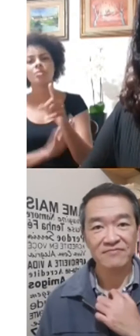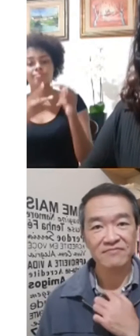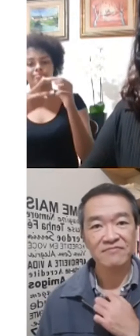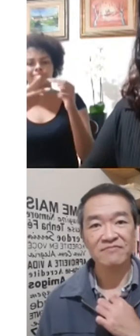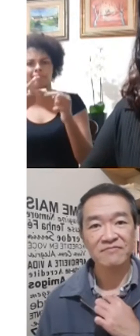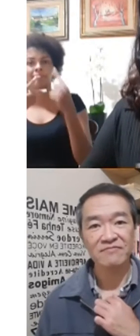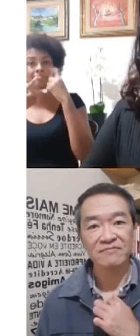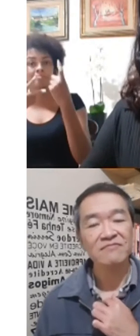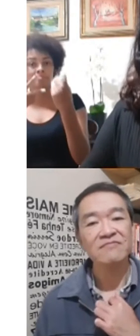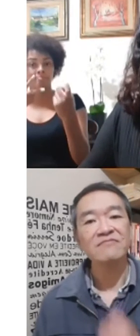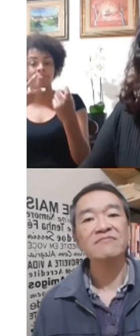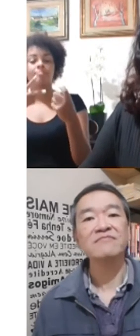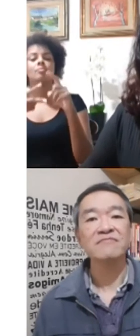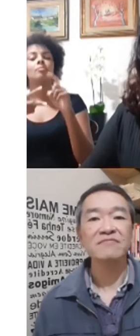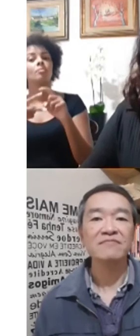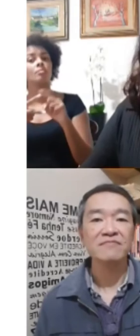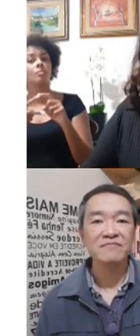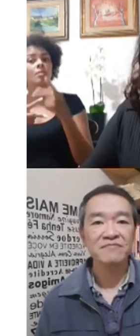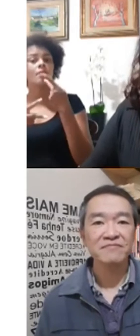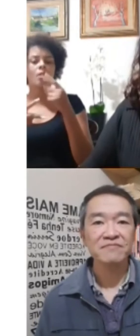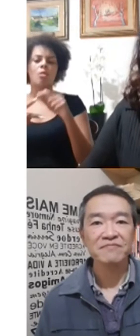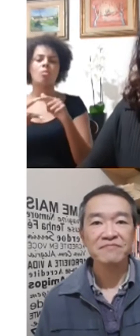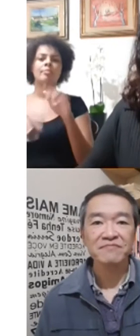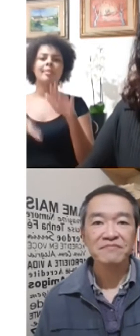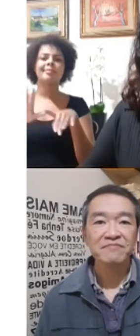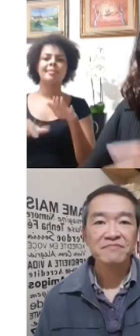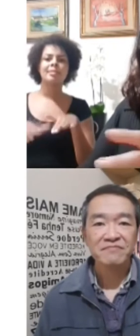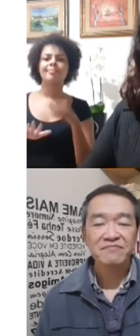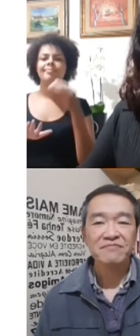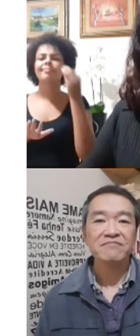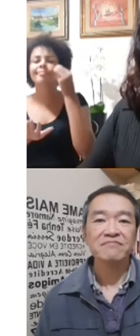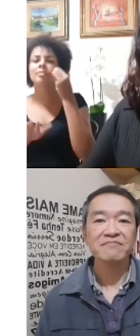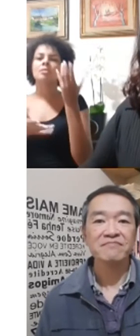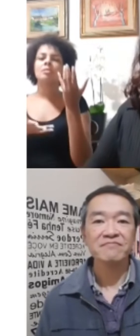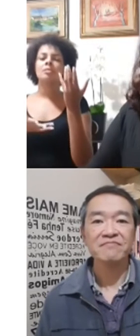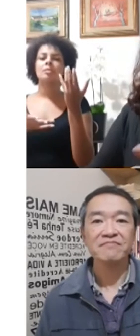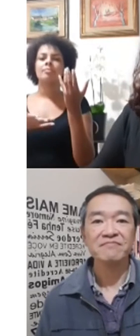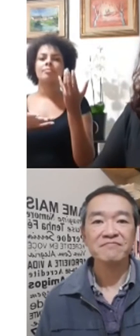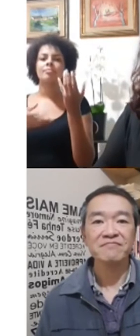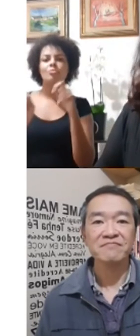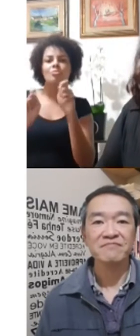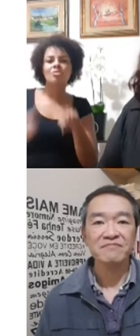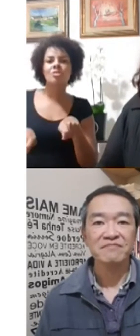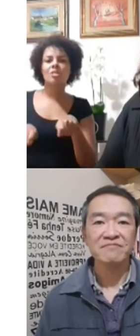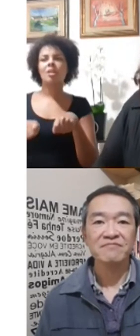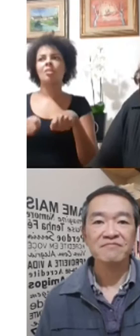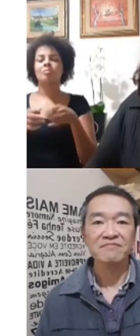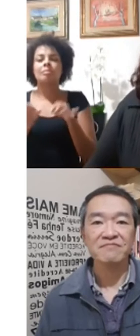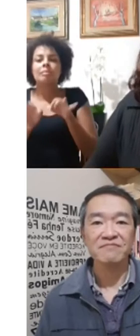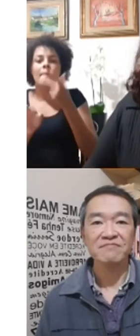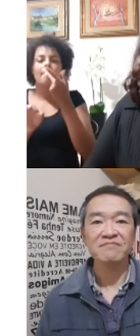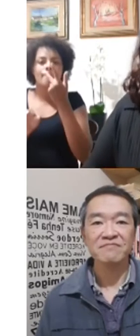interessantes. Você citou essa questão da gente, às vezes, tentar falar uma forma melhor, mais